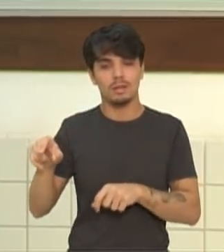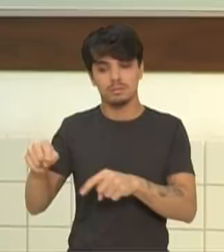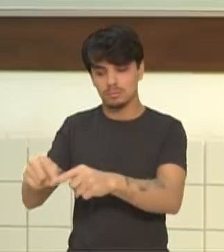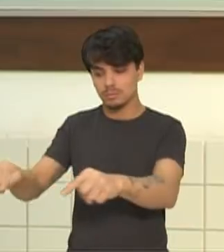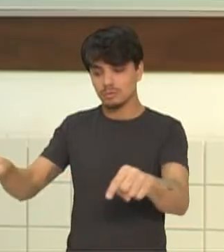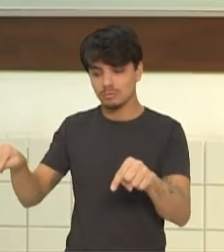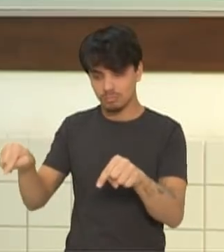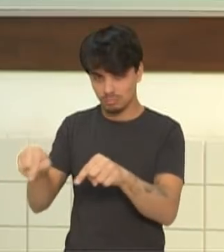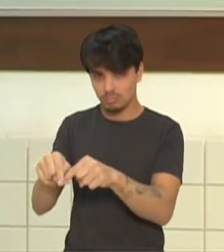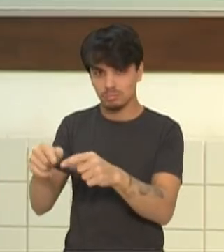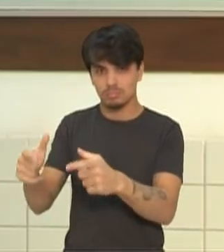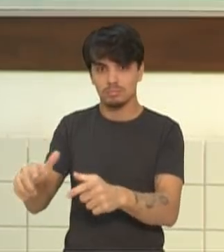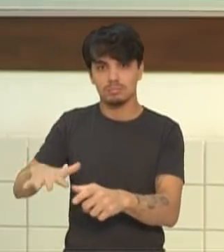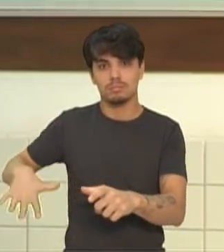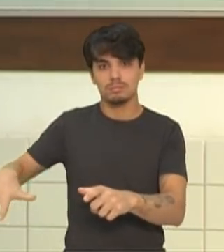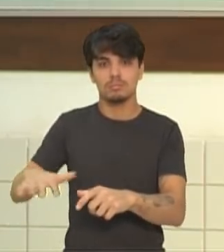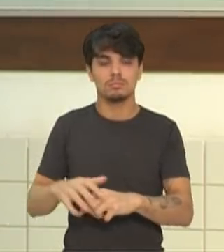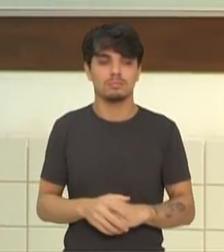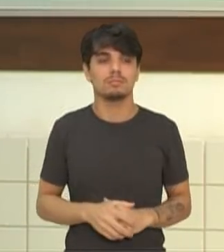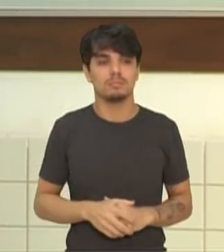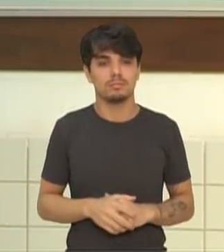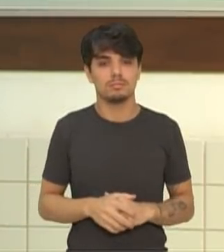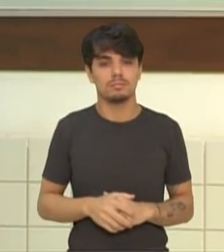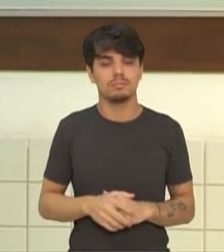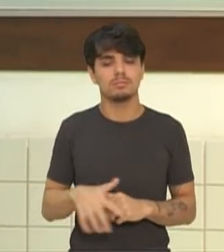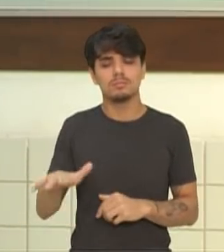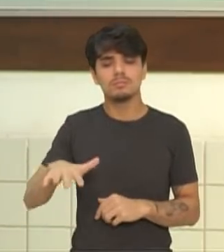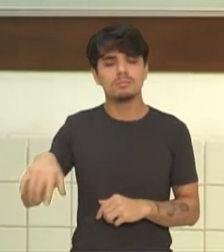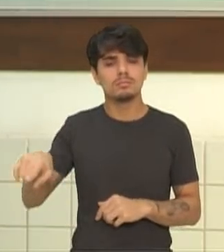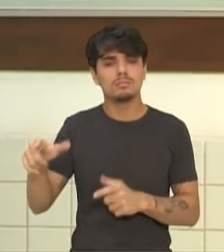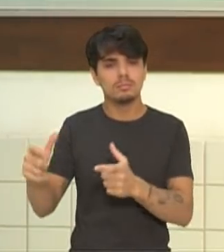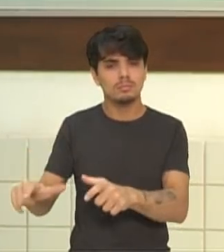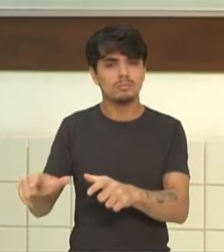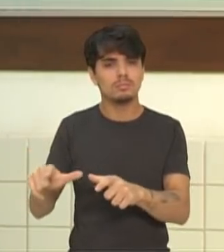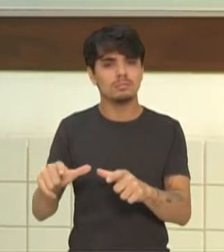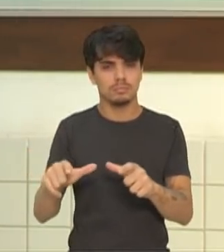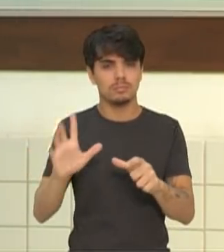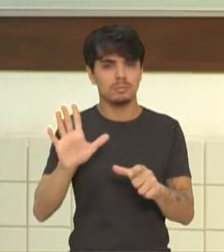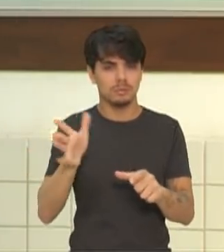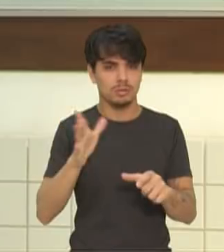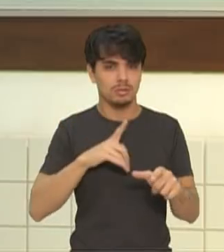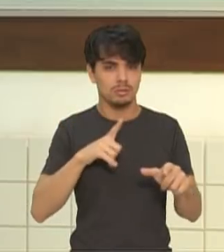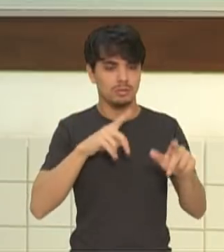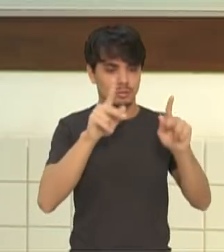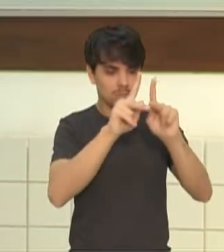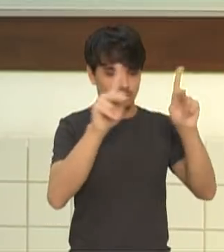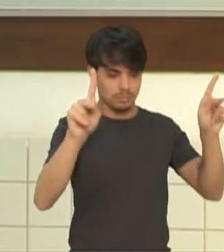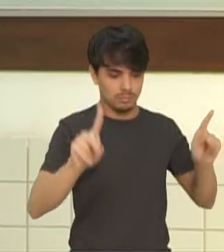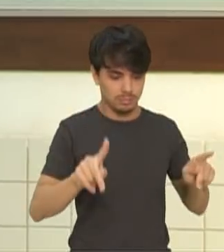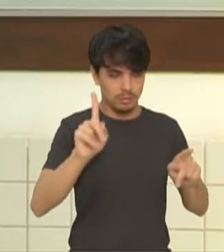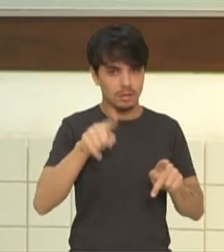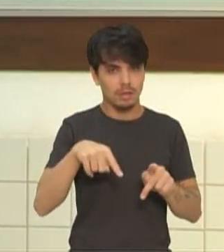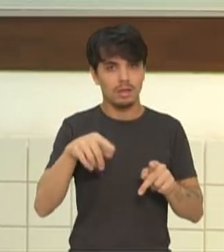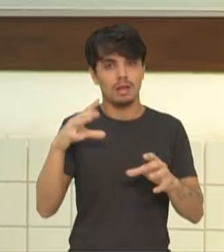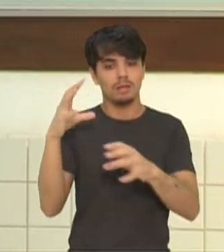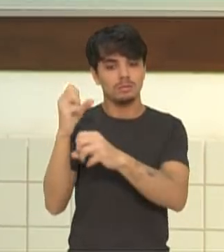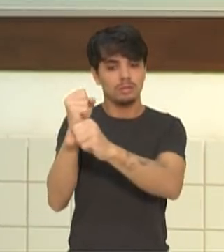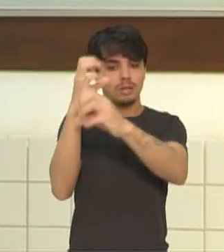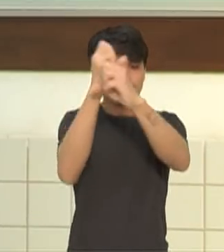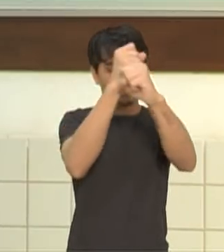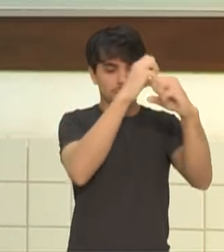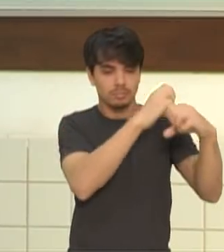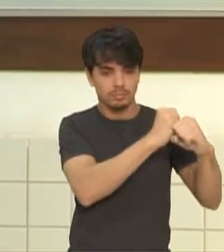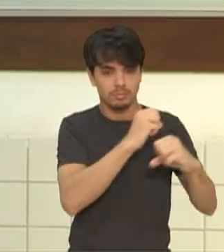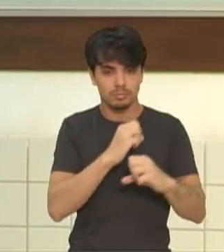se referindo. E esse terreno foi dado o perímetro, que é a soma dos 4 lados